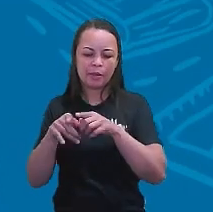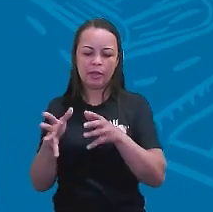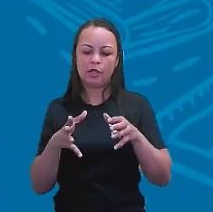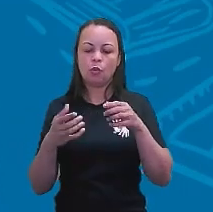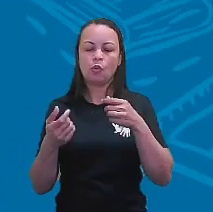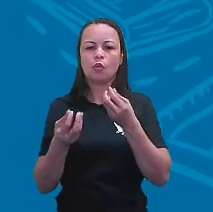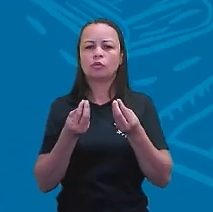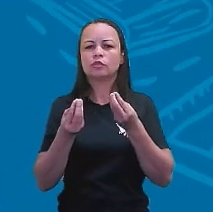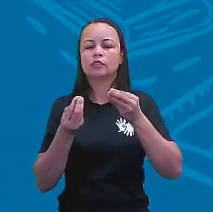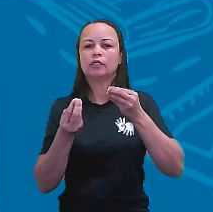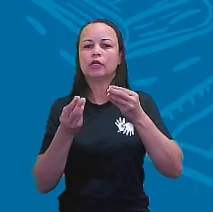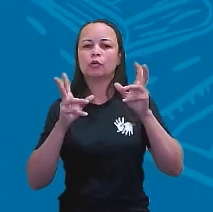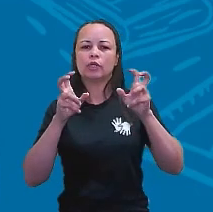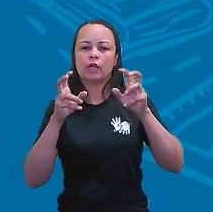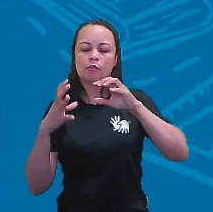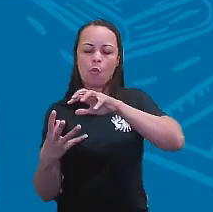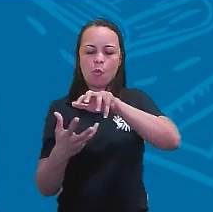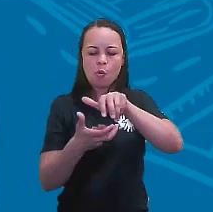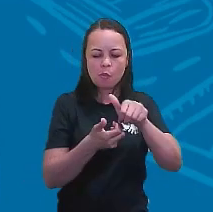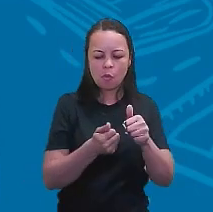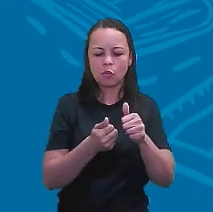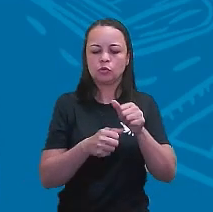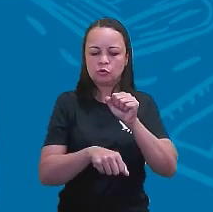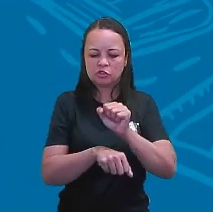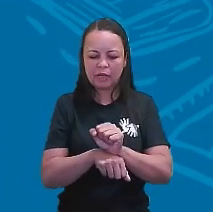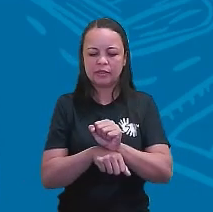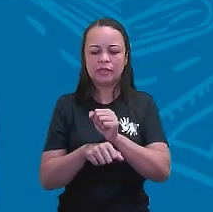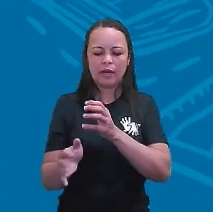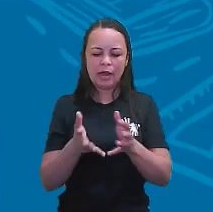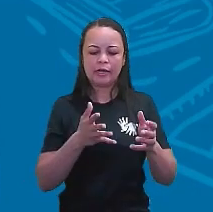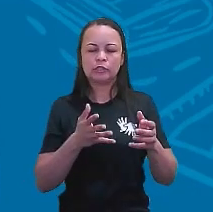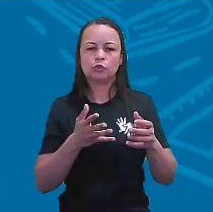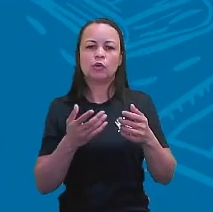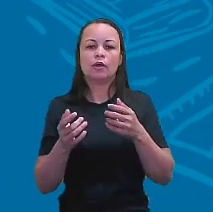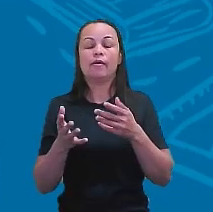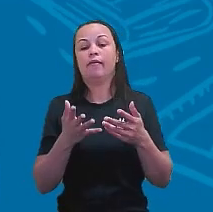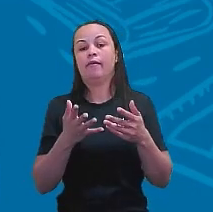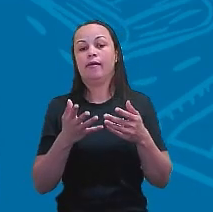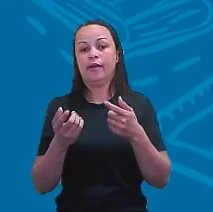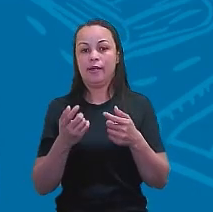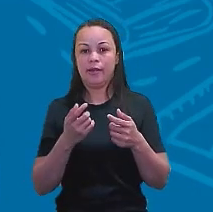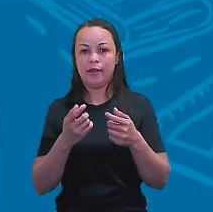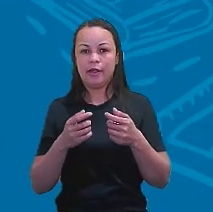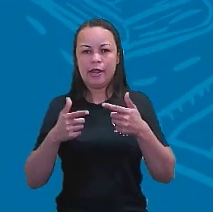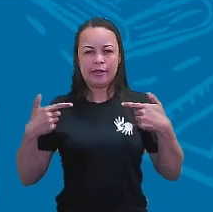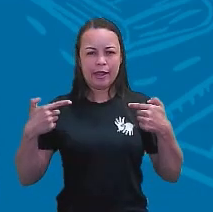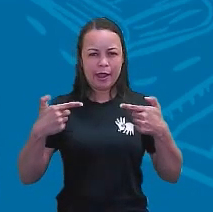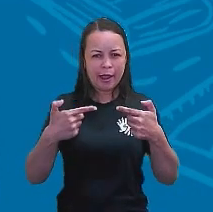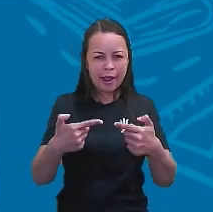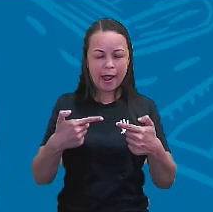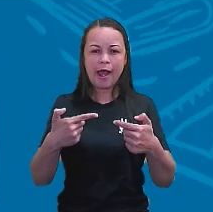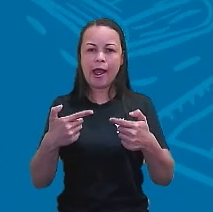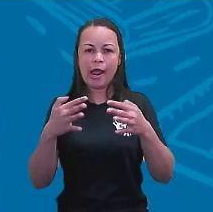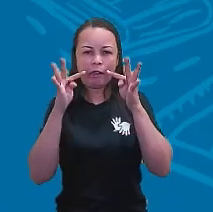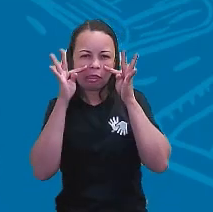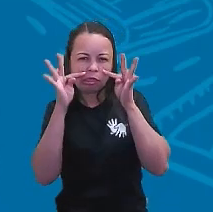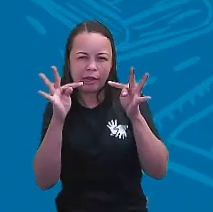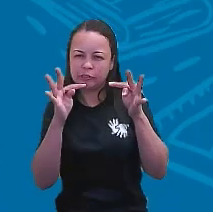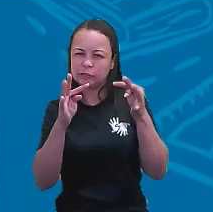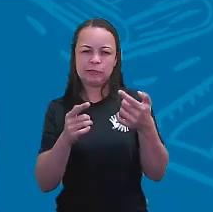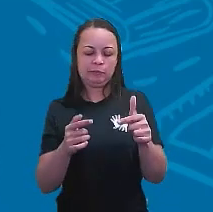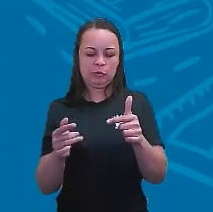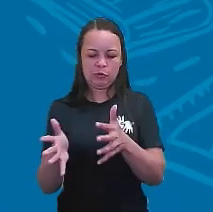Mundo Estagnado, Guerra Sem Testemunhas, o escritor, sua condição e a realidade social. E aí foi no ano